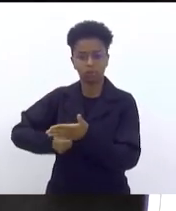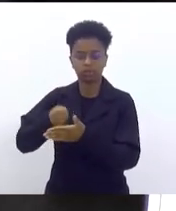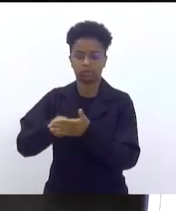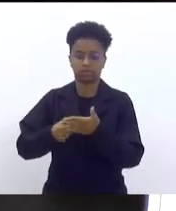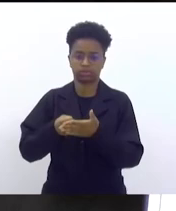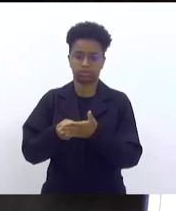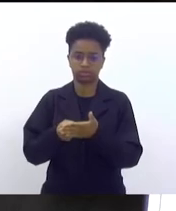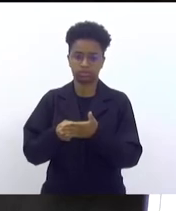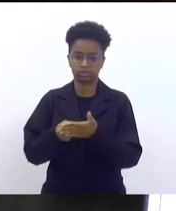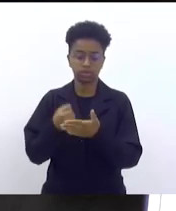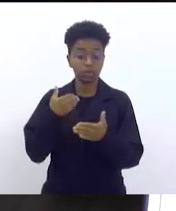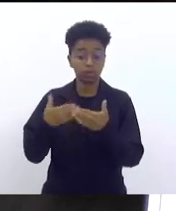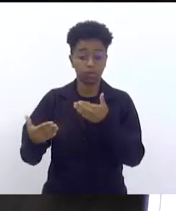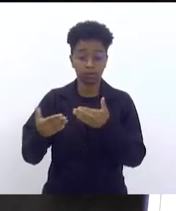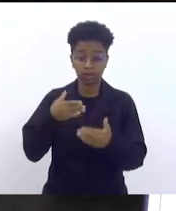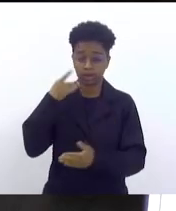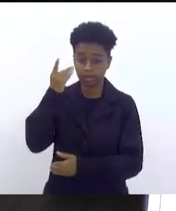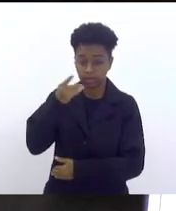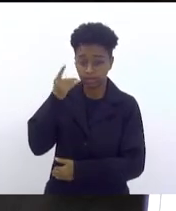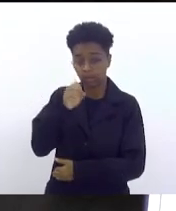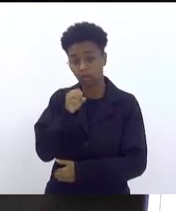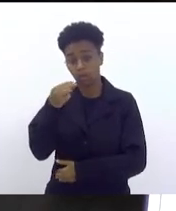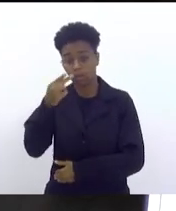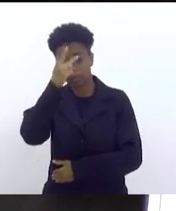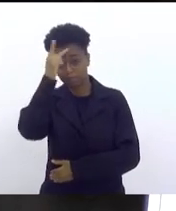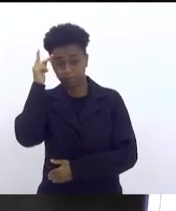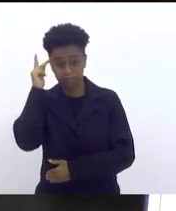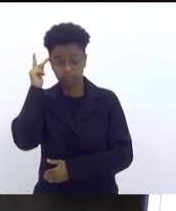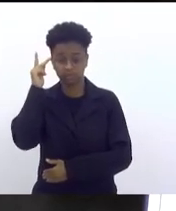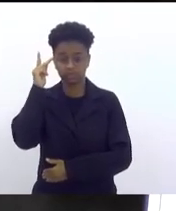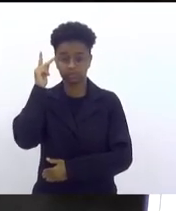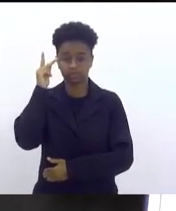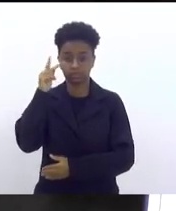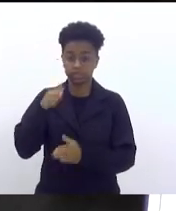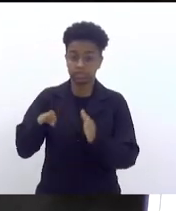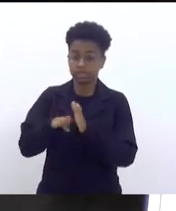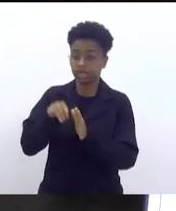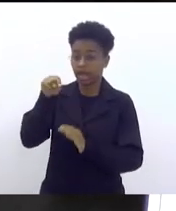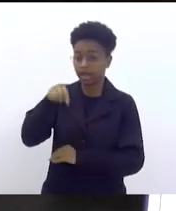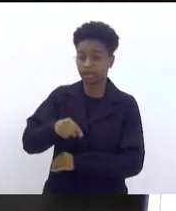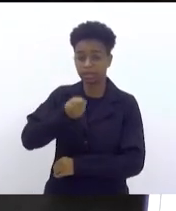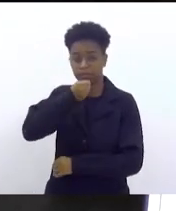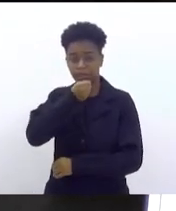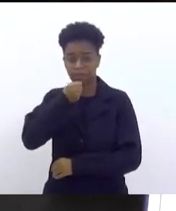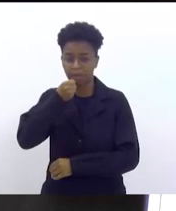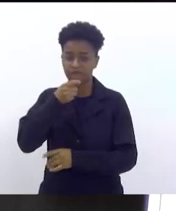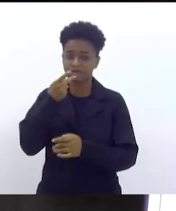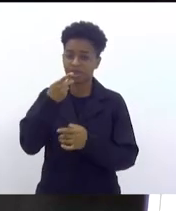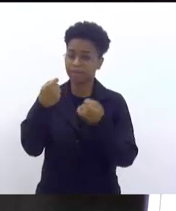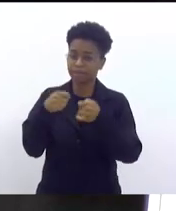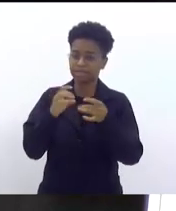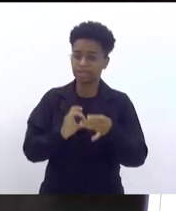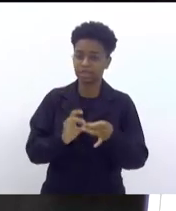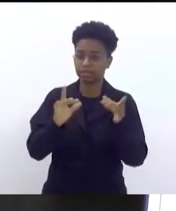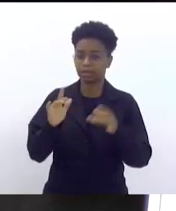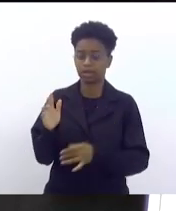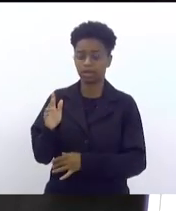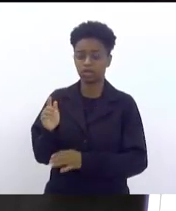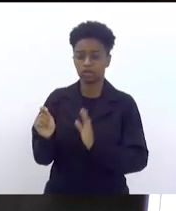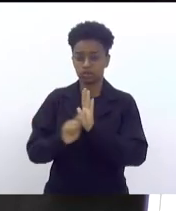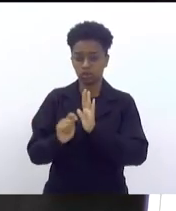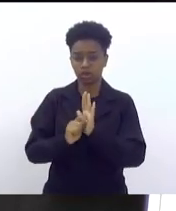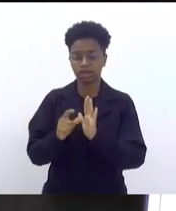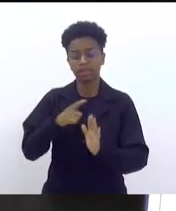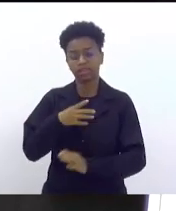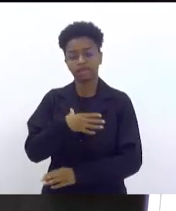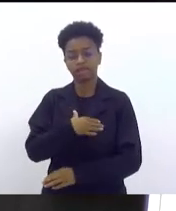que qualquer parlamentar ou pessoa venha para esta para este microfone ou qualquer outro dizendo que tem que liberar droga eu tenho uma filha de 12 anos